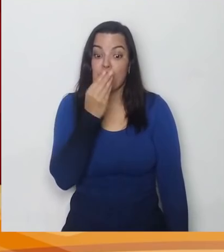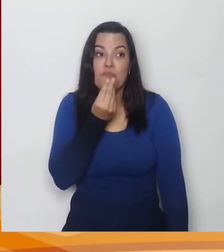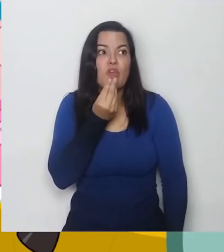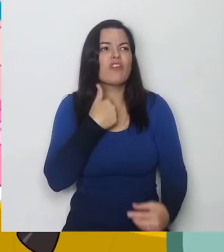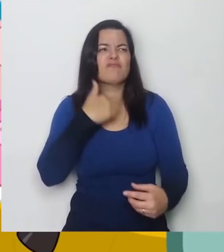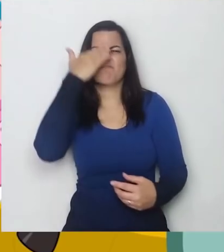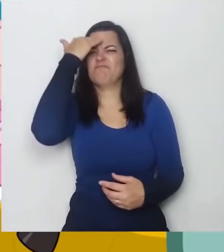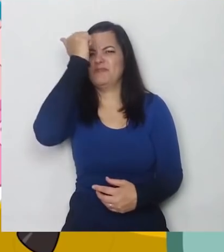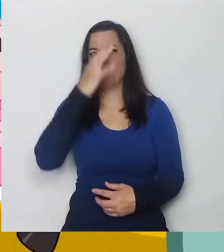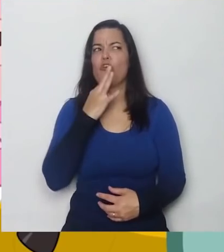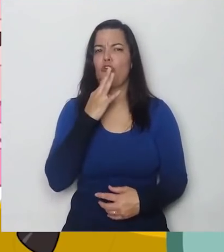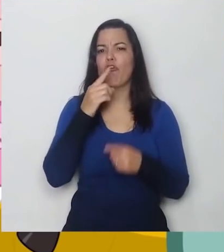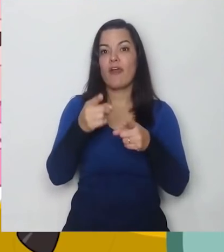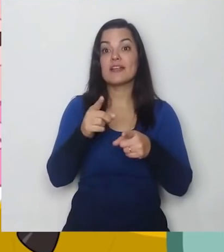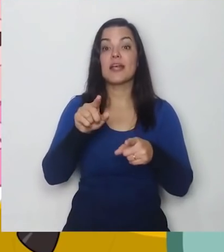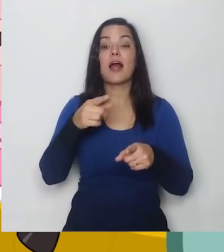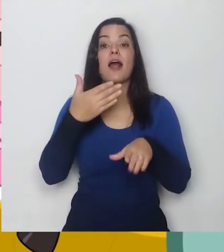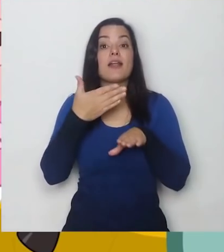treinando para assobiar.